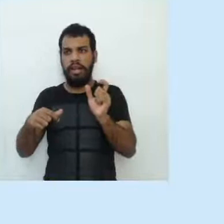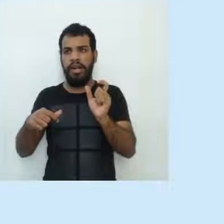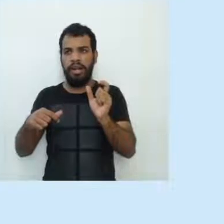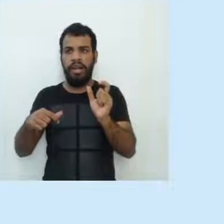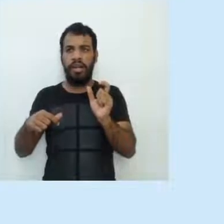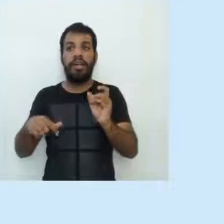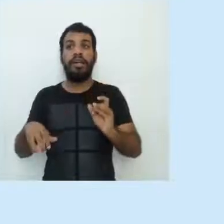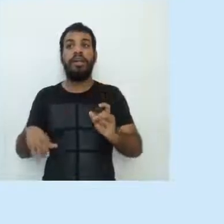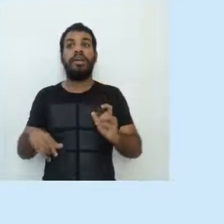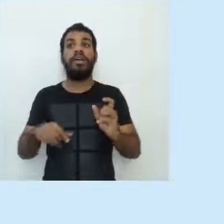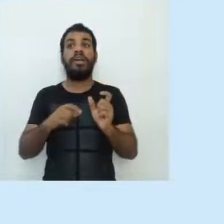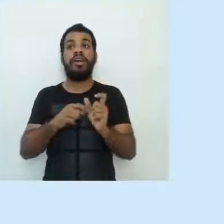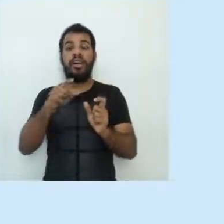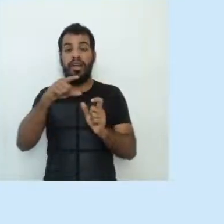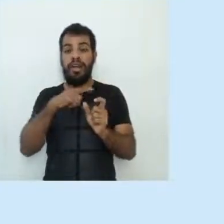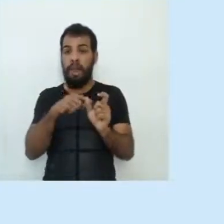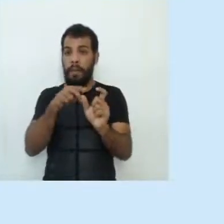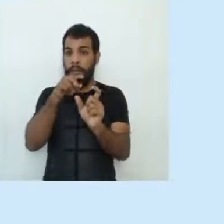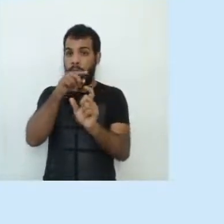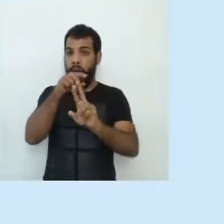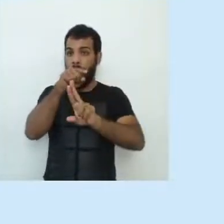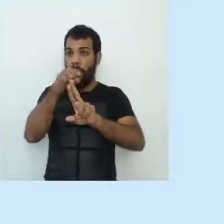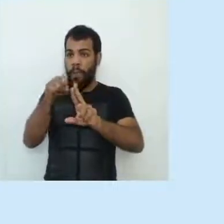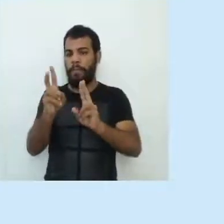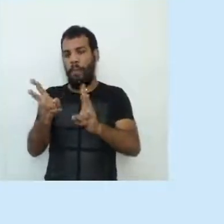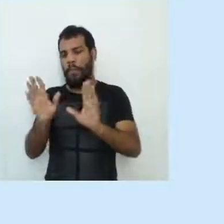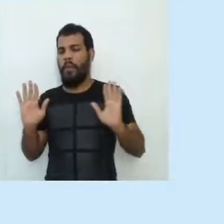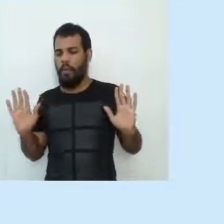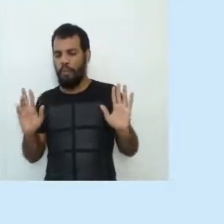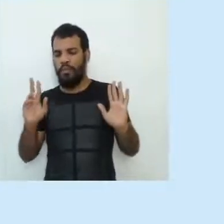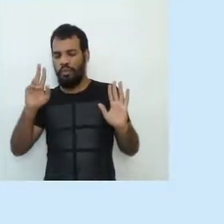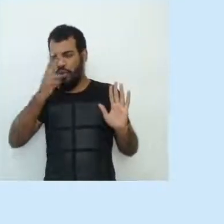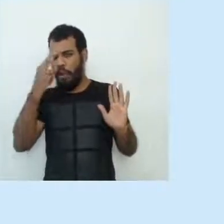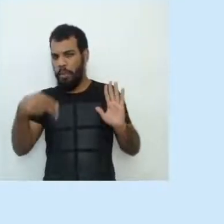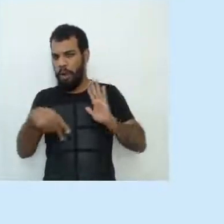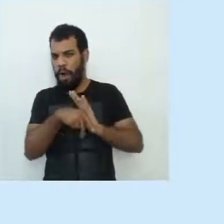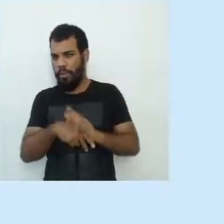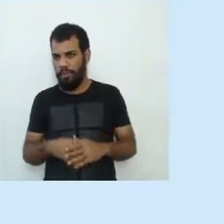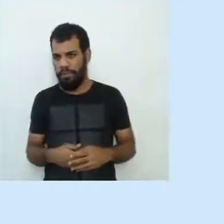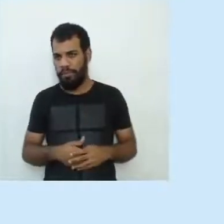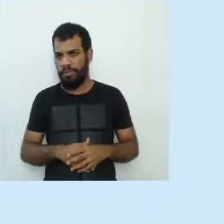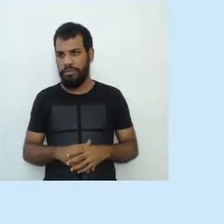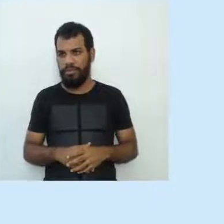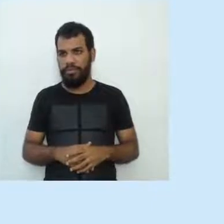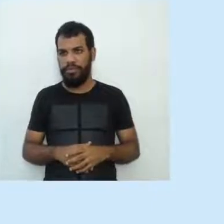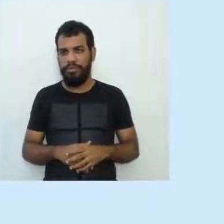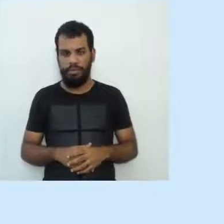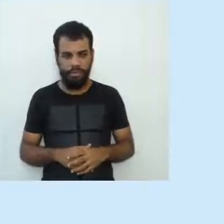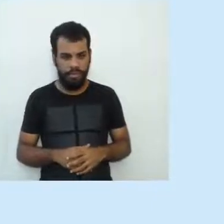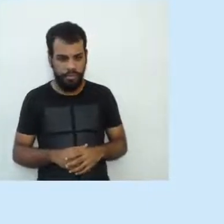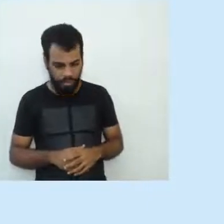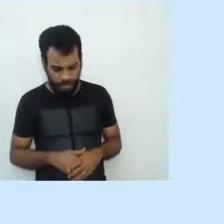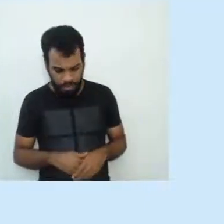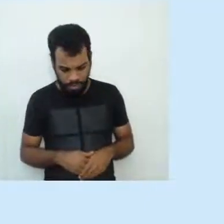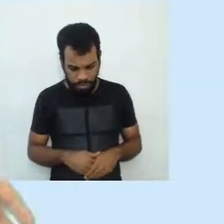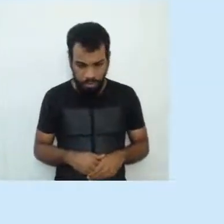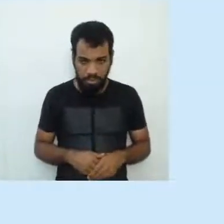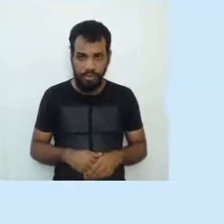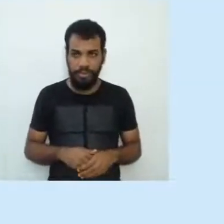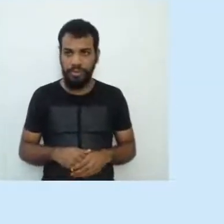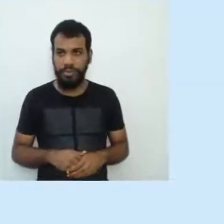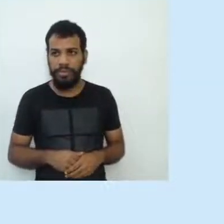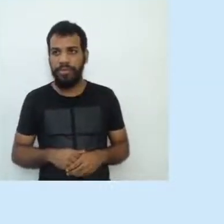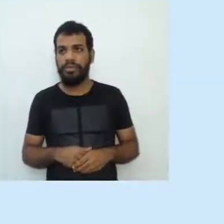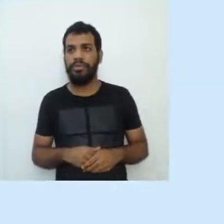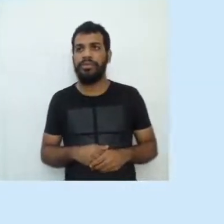substantivos próprios, o trema permaneceu. Não houve a modificação. Então, a gente só tem que se preocupar realmente em saber